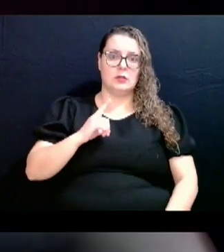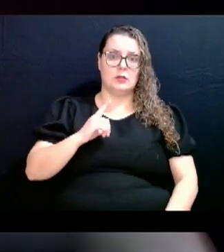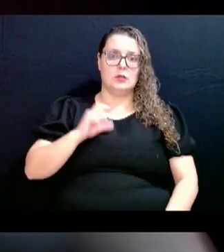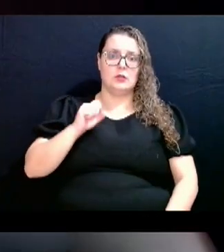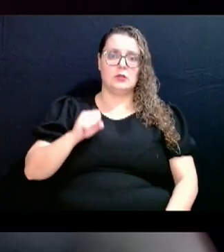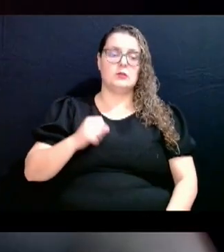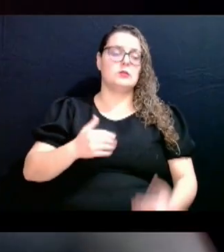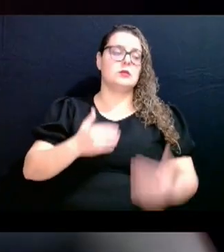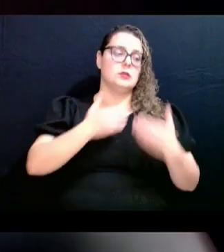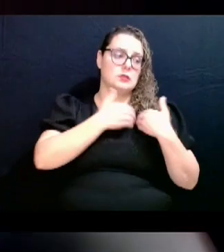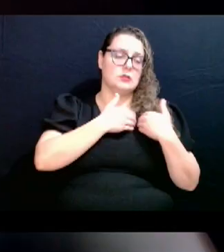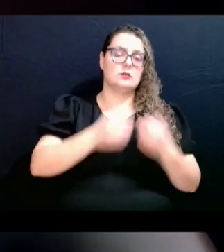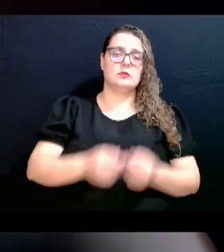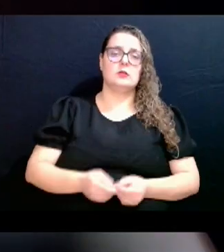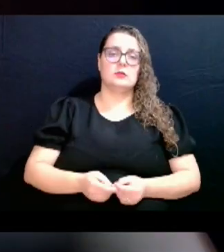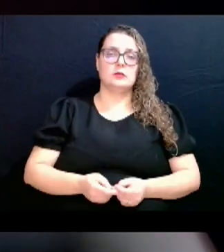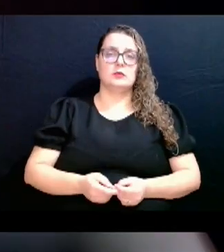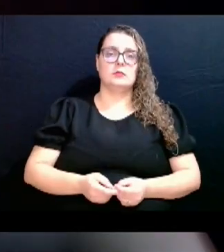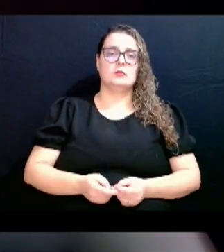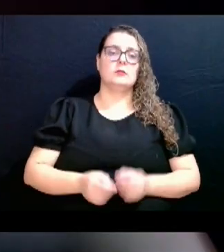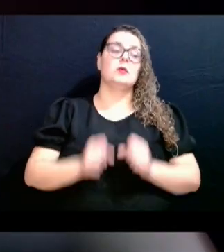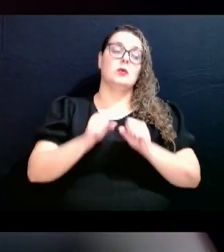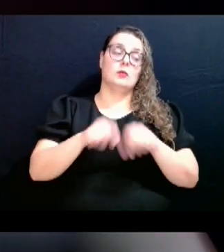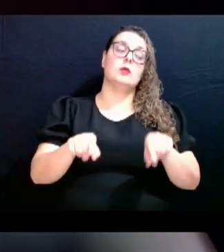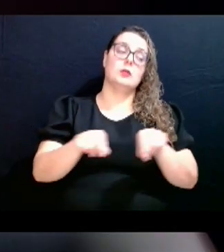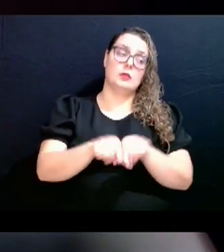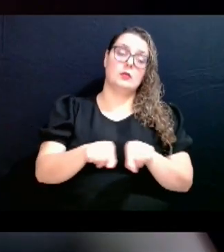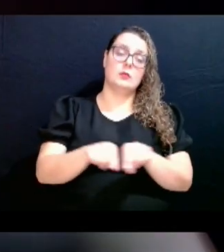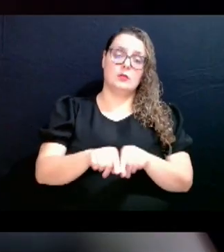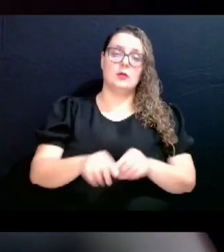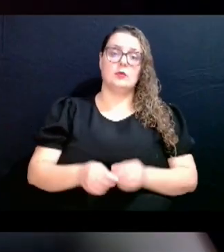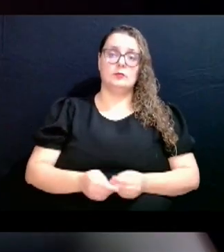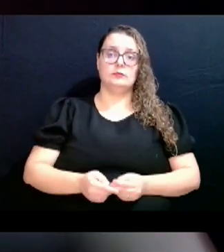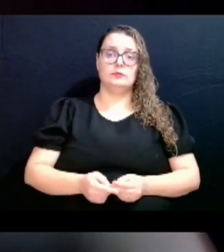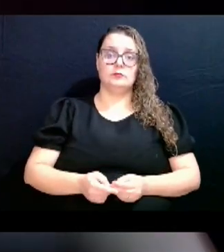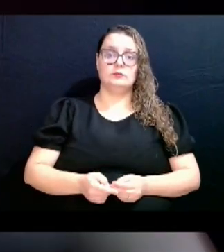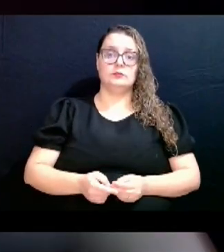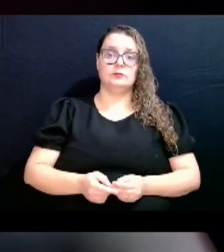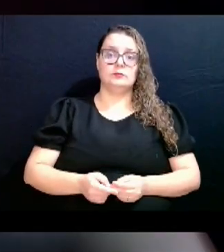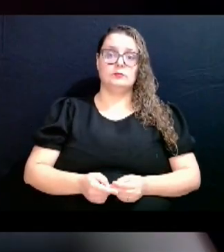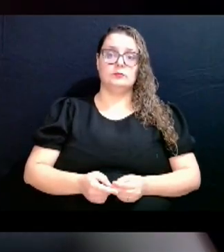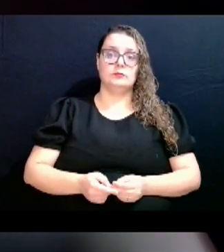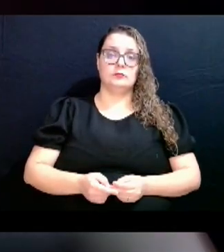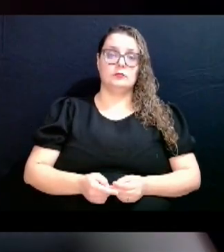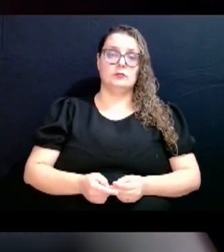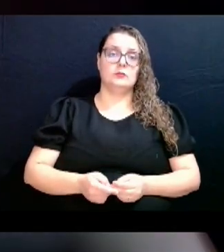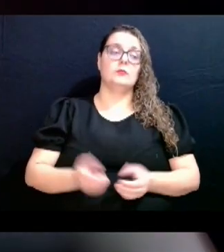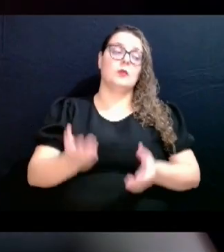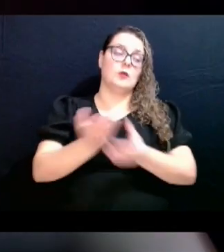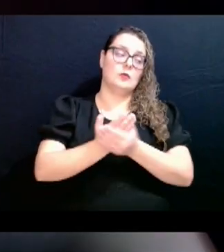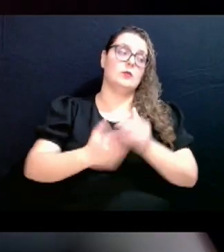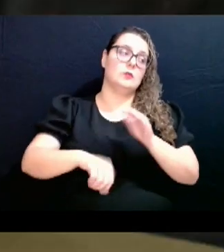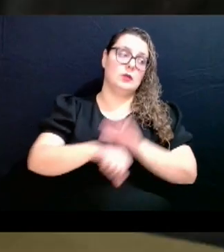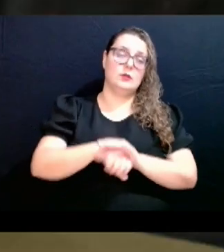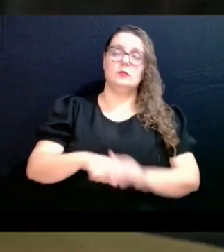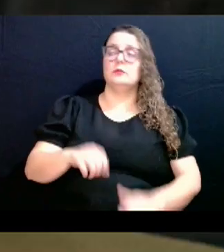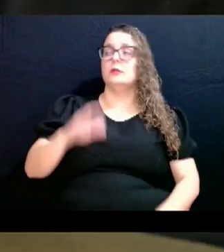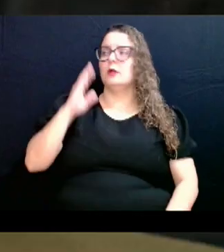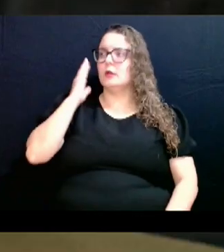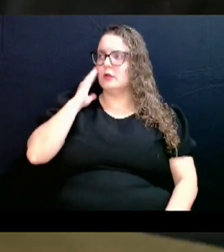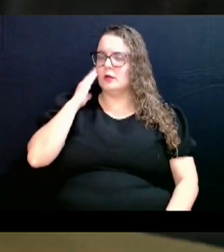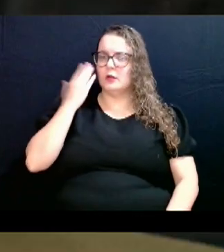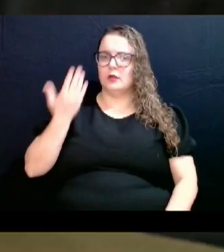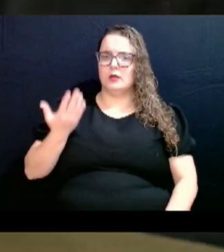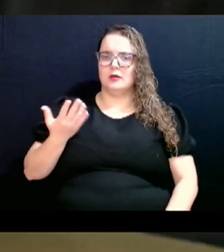responsabilidade e poderia, inclusive, ser requerida criminalmente. Entendi. Agora, é um carnaval, né, o